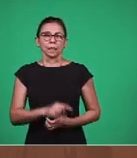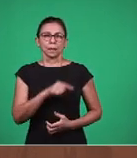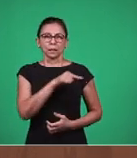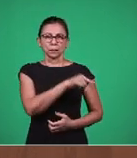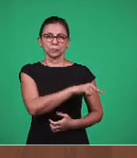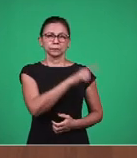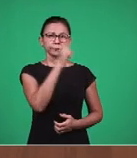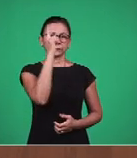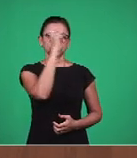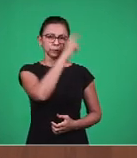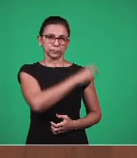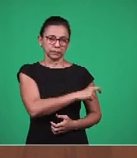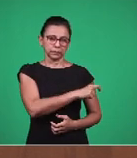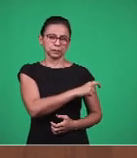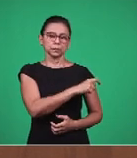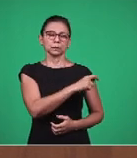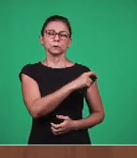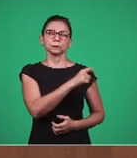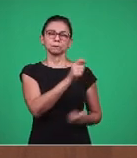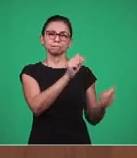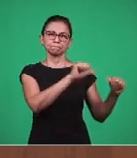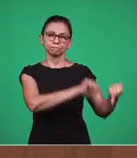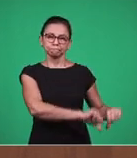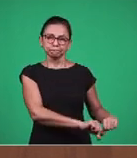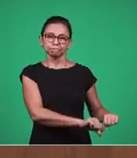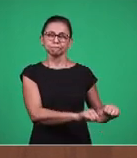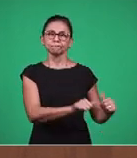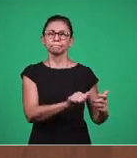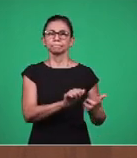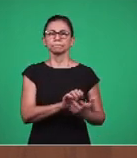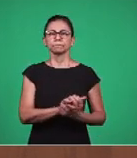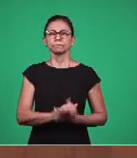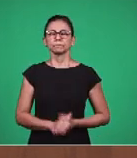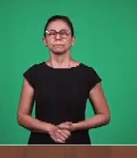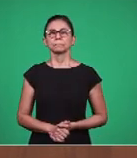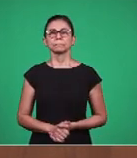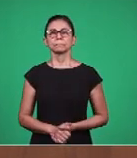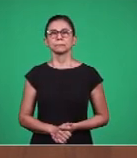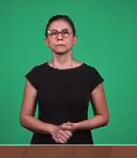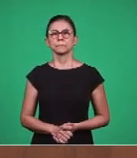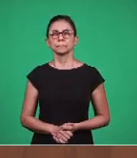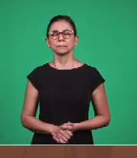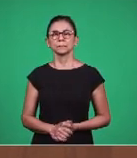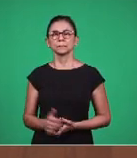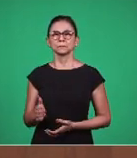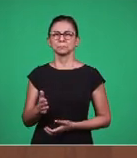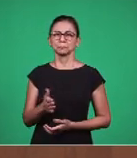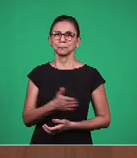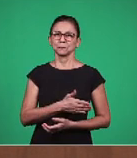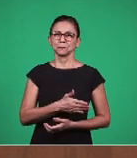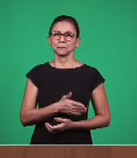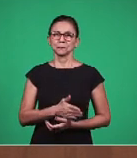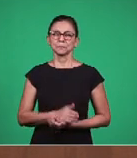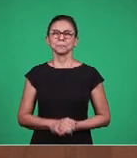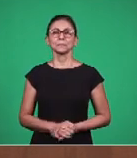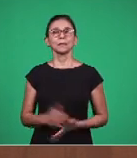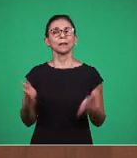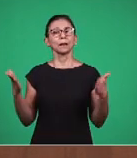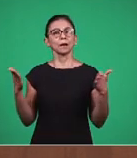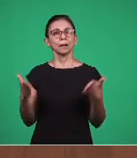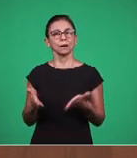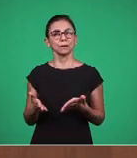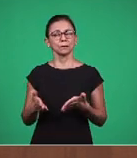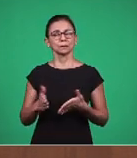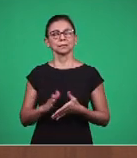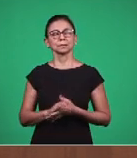as circunstâncias que estamos vivendo. Então, explicado isso, nós vamos fazer,